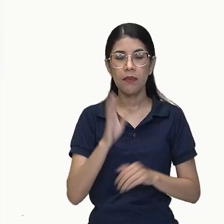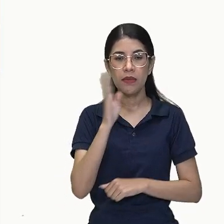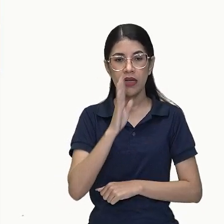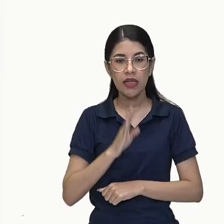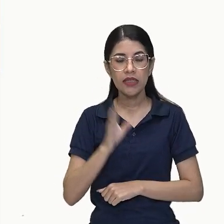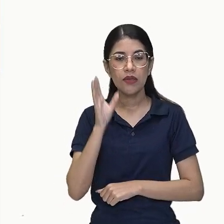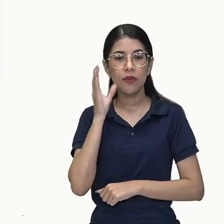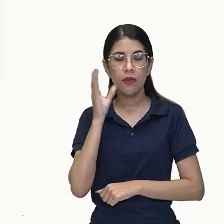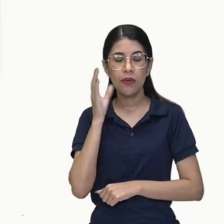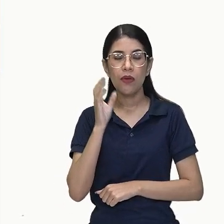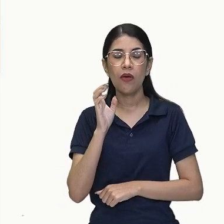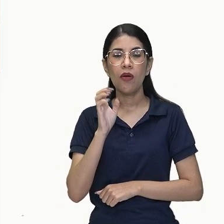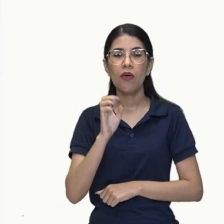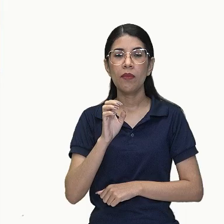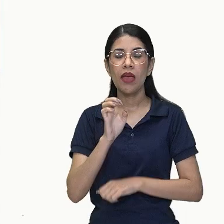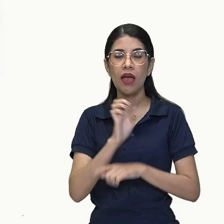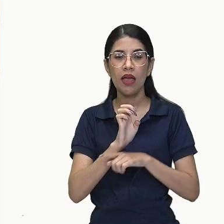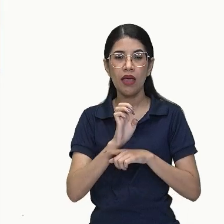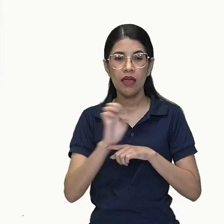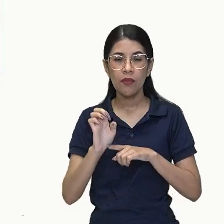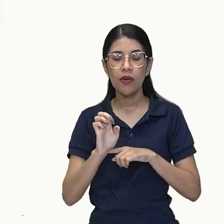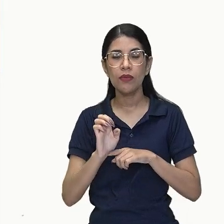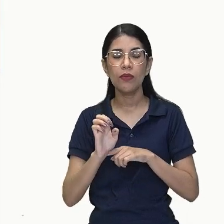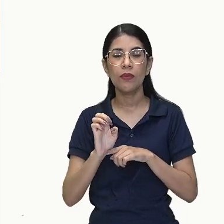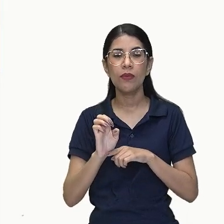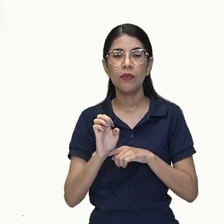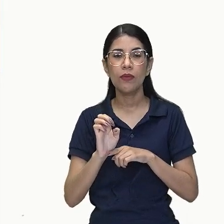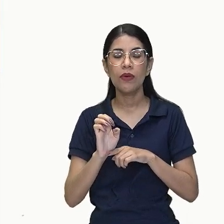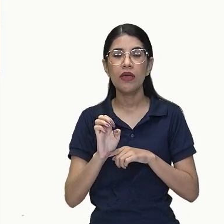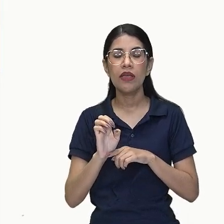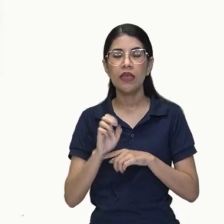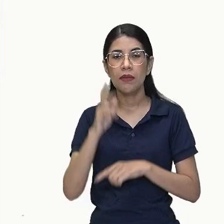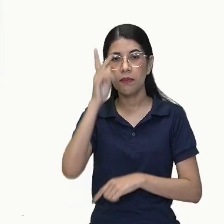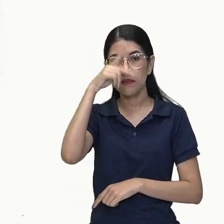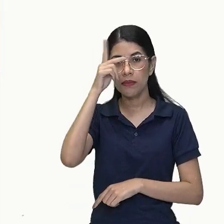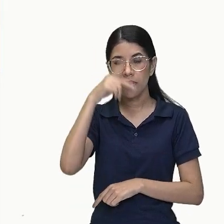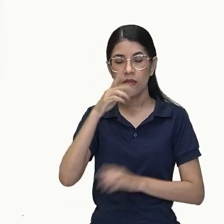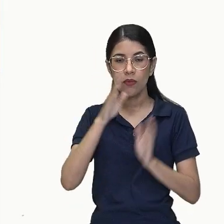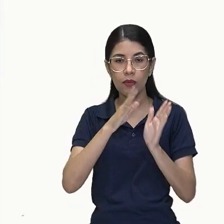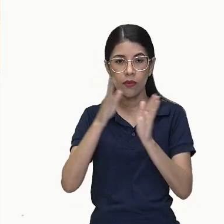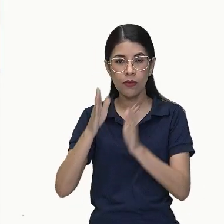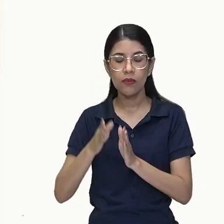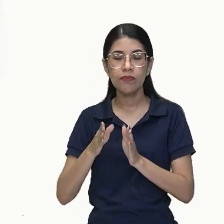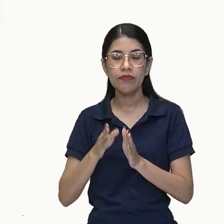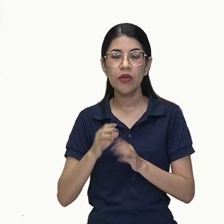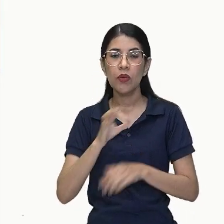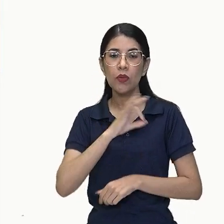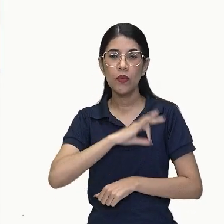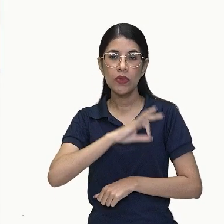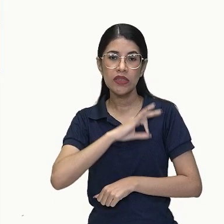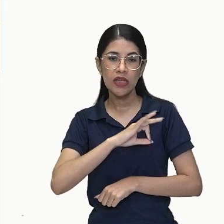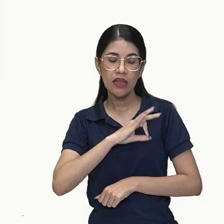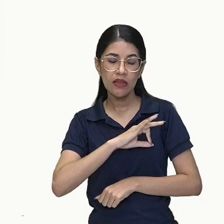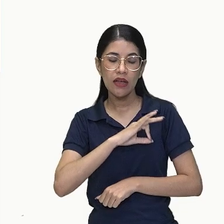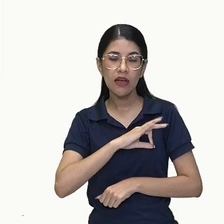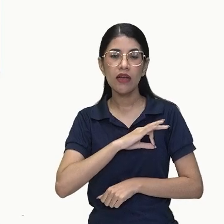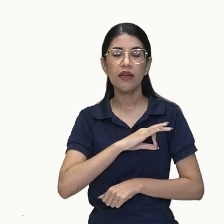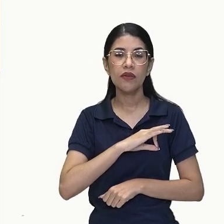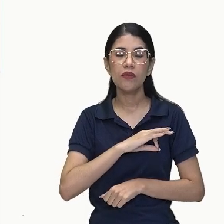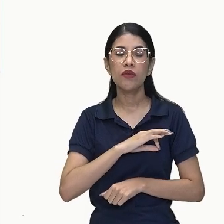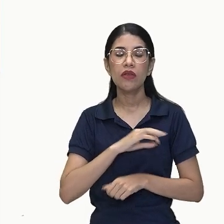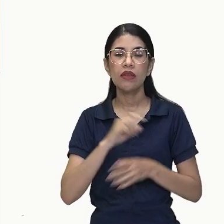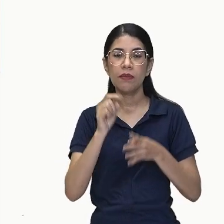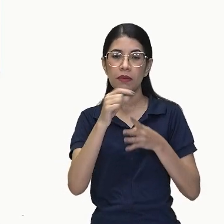e Peru. Nós temos aí, na coluna do meio, o salário, tá? Nesses respectivos